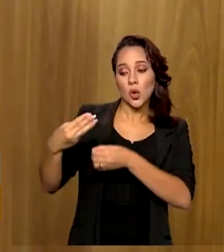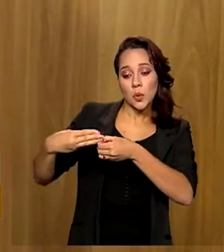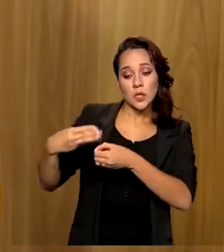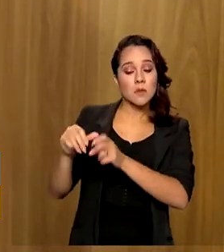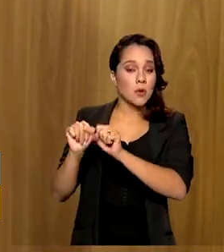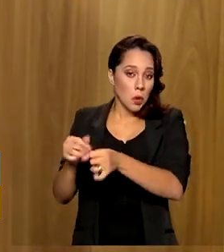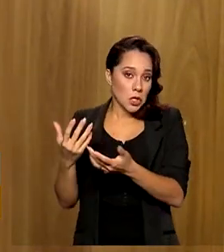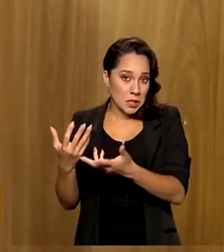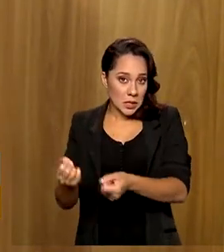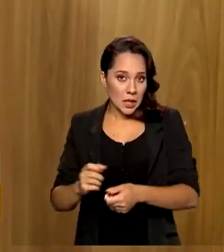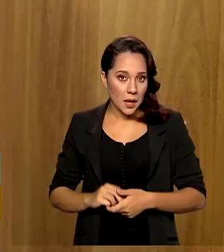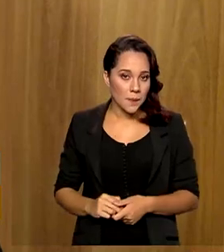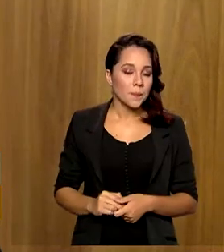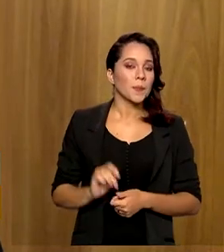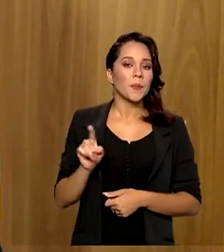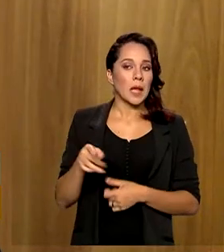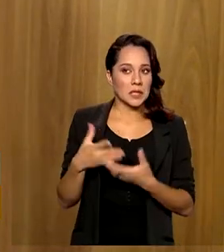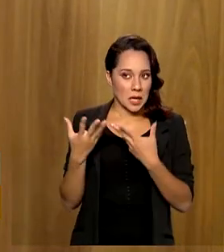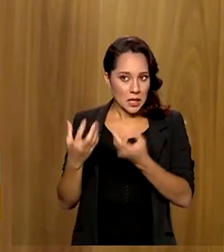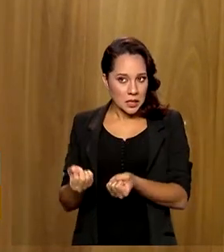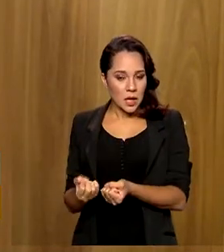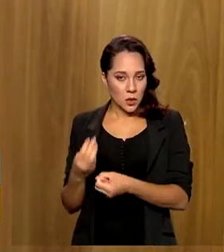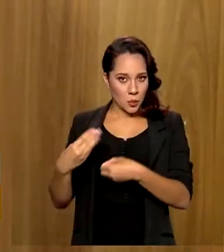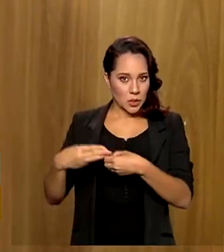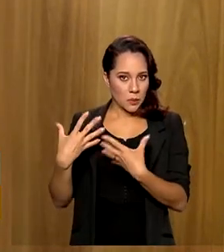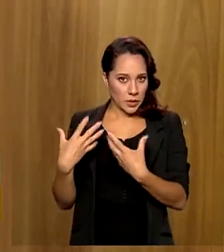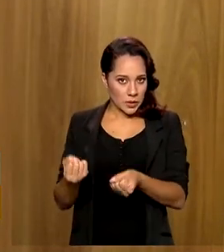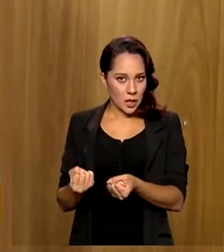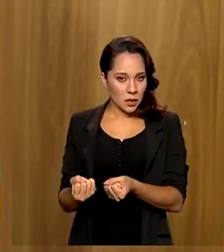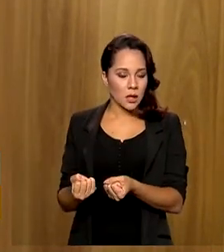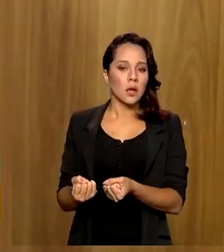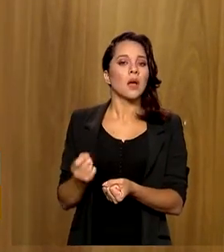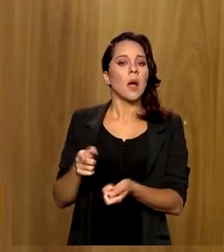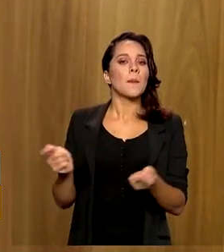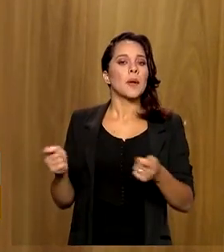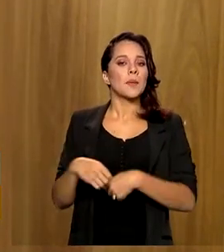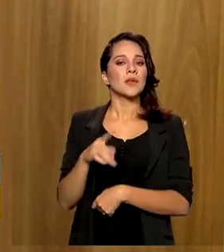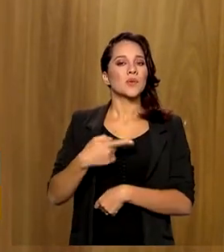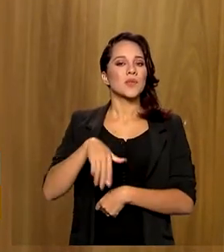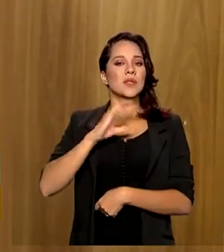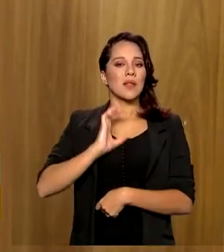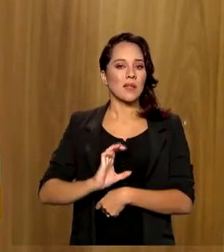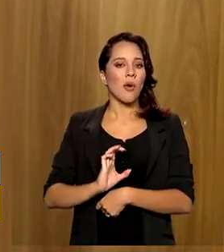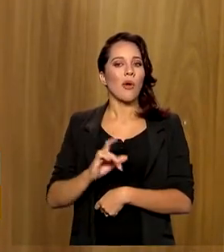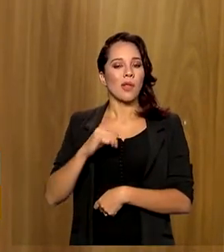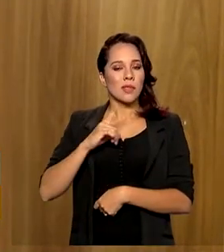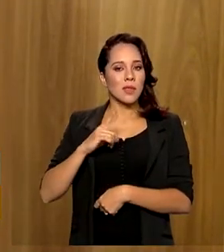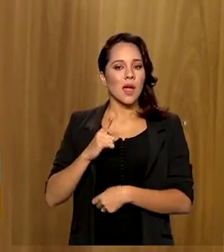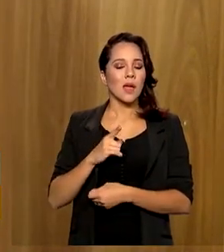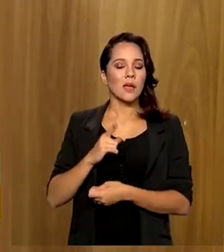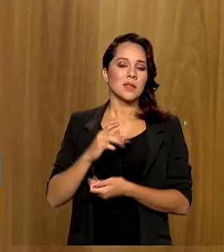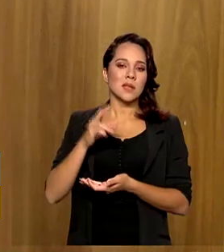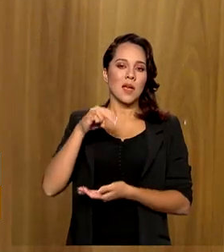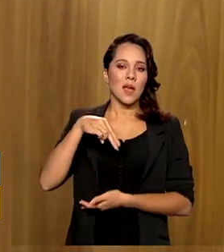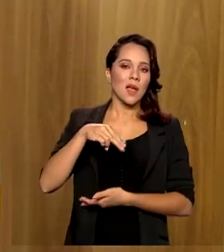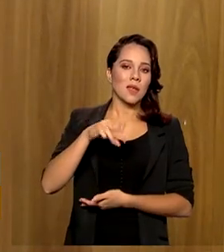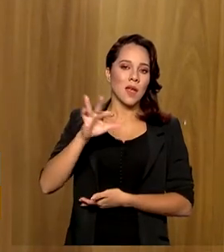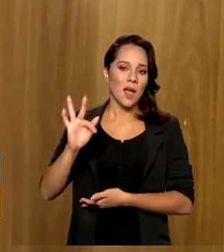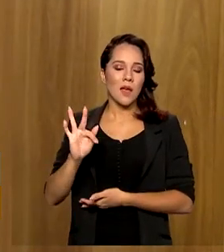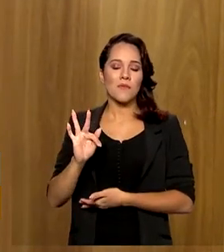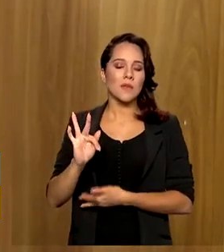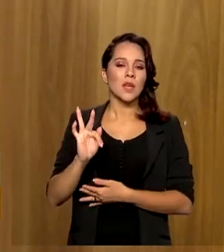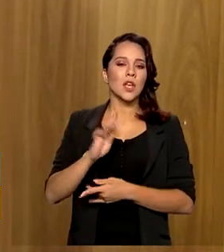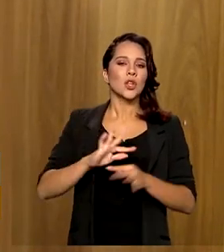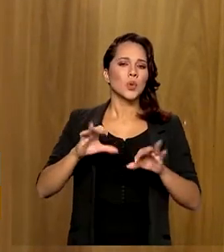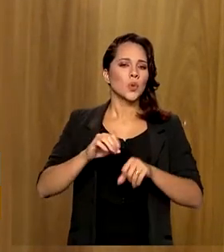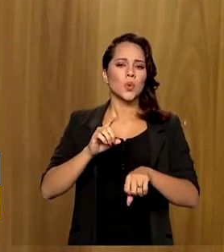pode aderir, e em aderindo ele permite que o seu cidadão faça uma emissão de uma nota fiscal de maneira